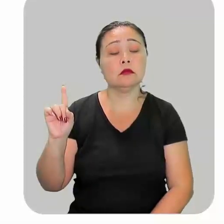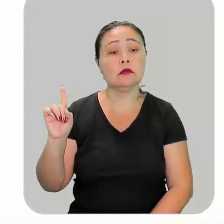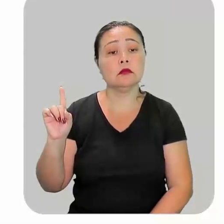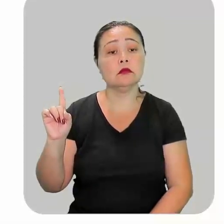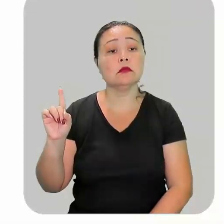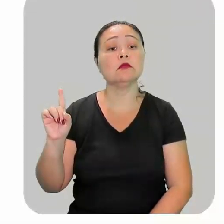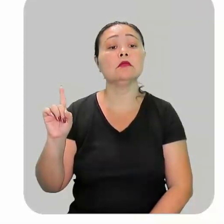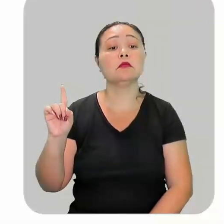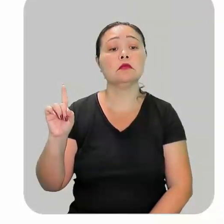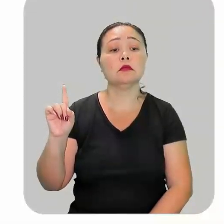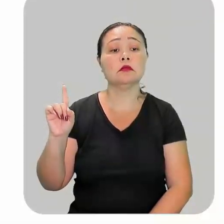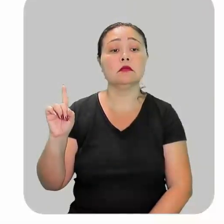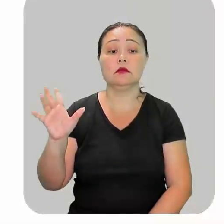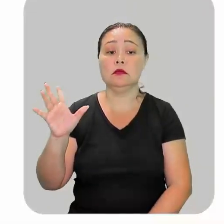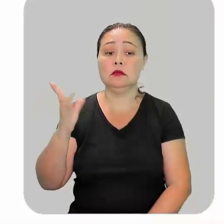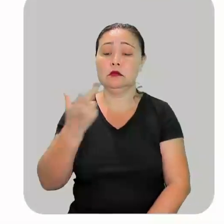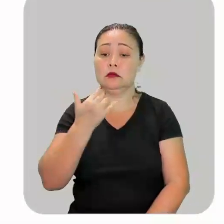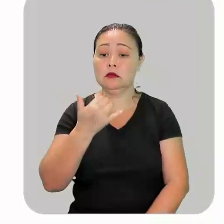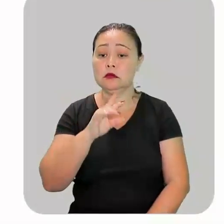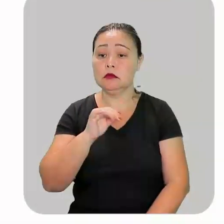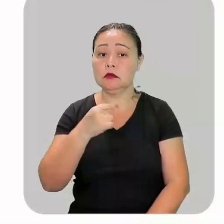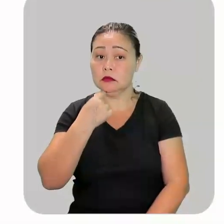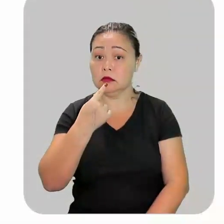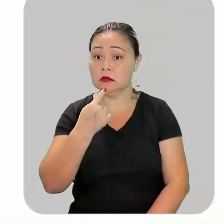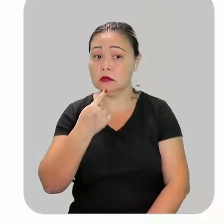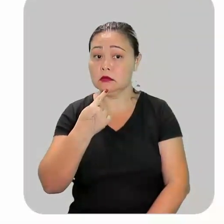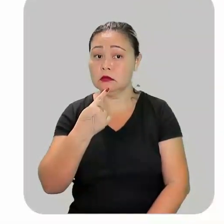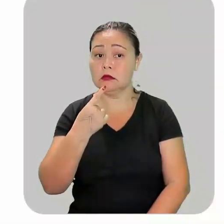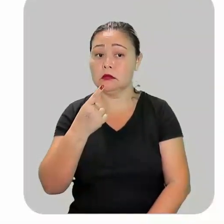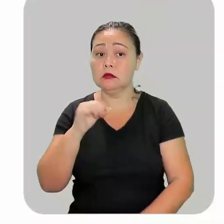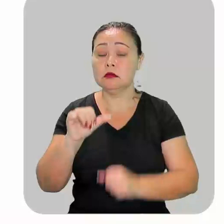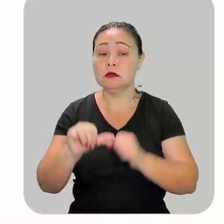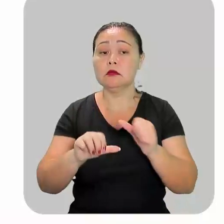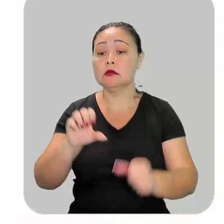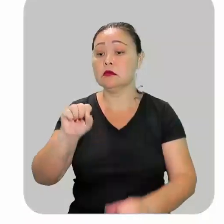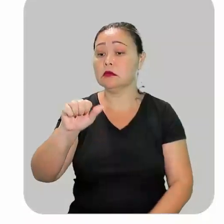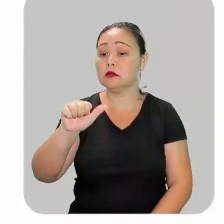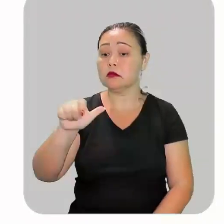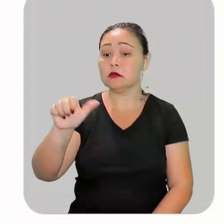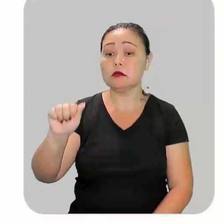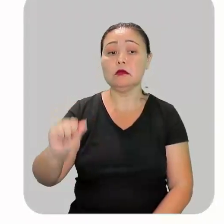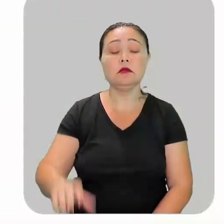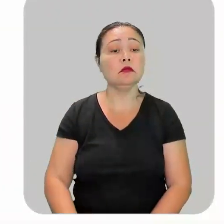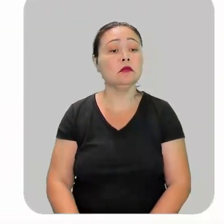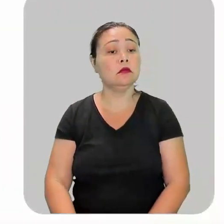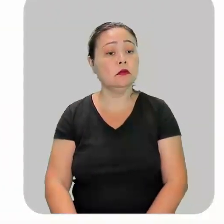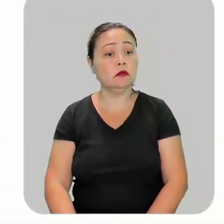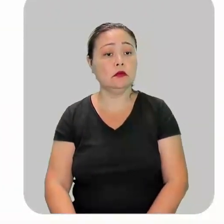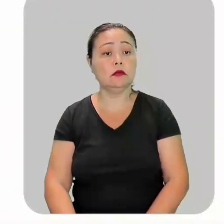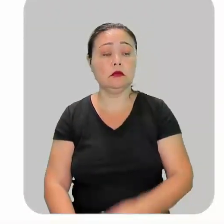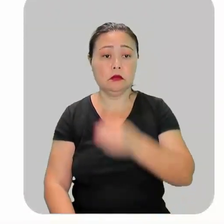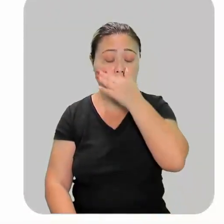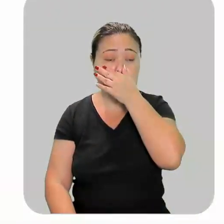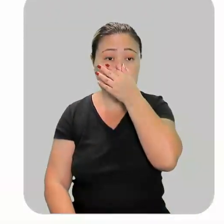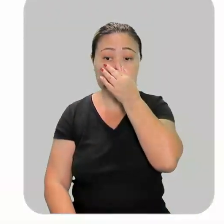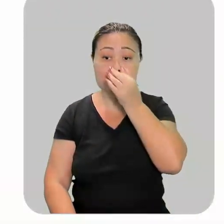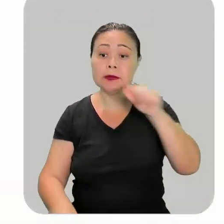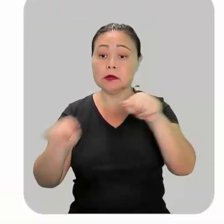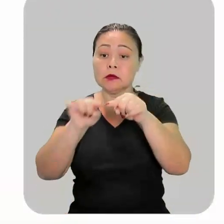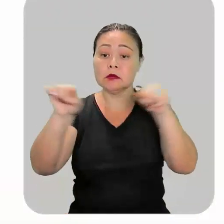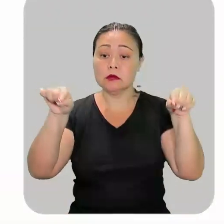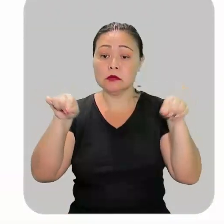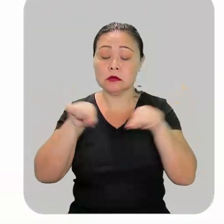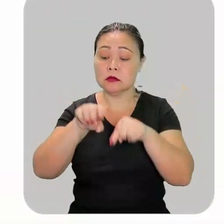página aqui, área... Não, mas de marca-texto não dá. Área da sala, né? Vamos lá. Área